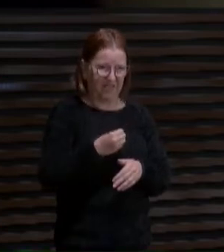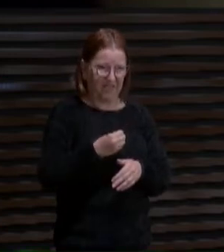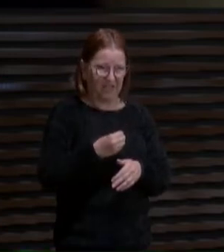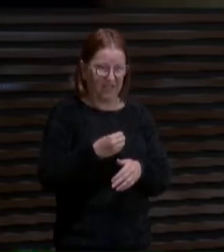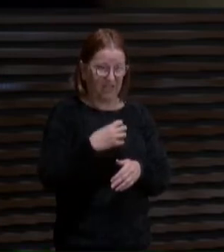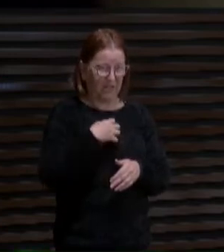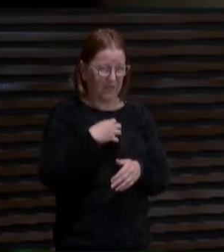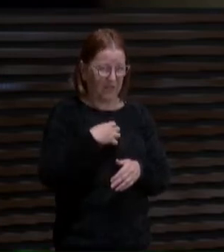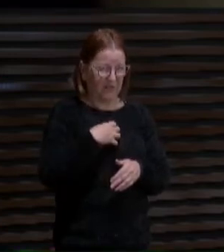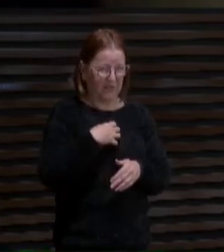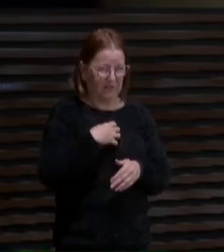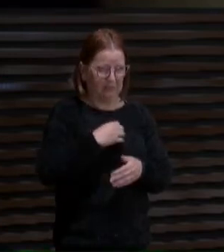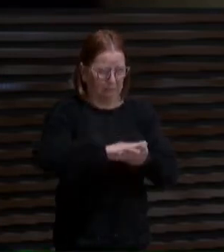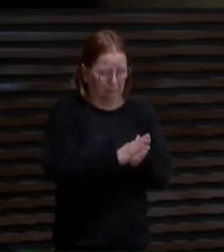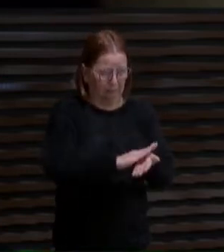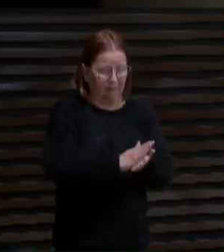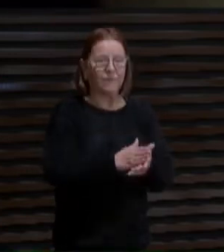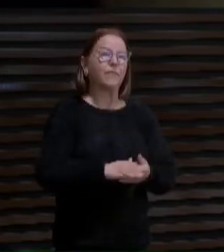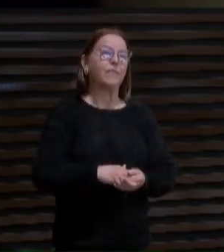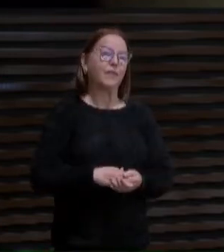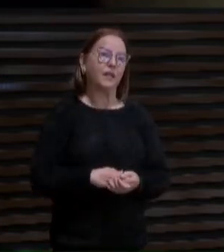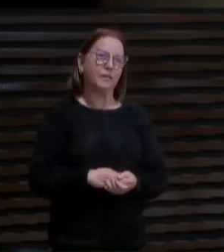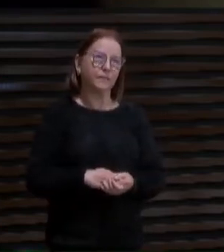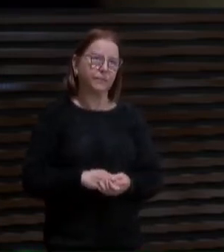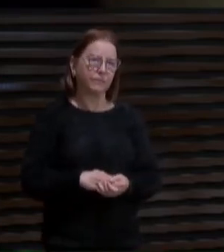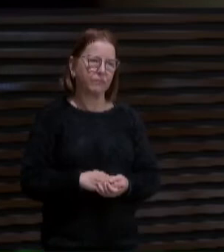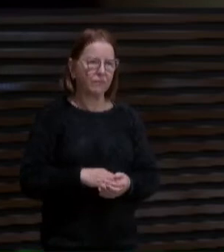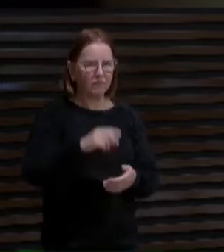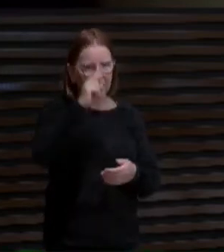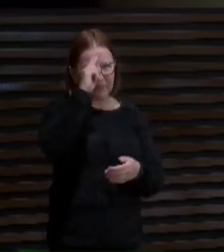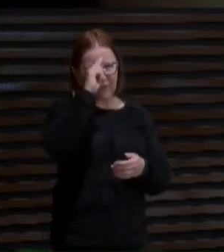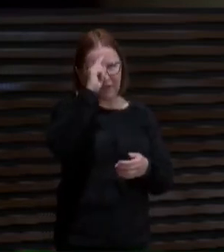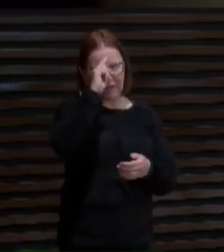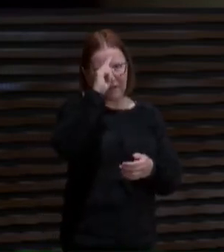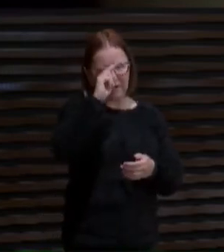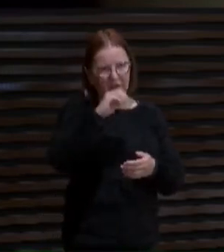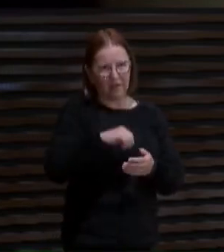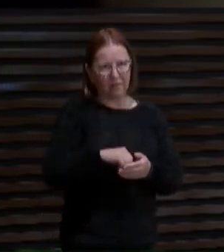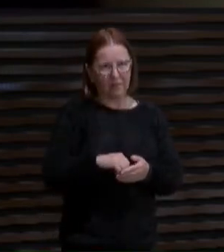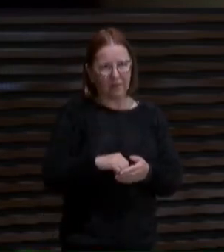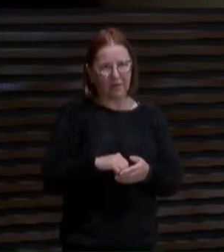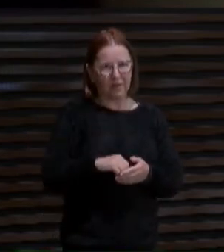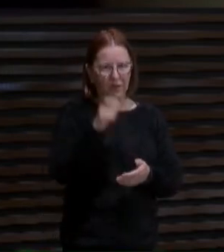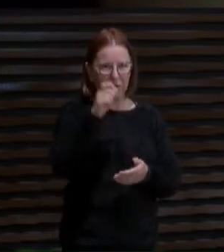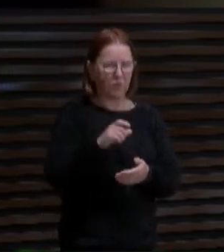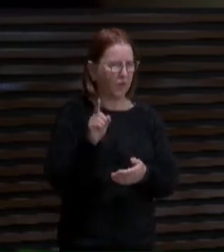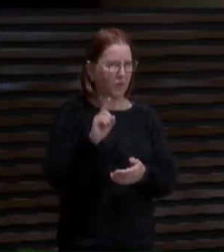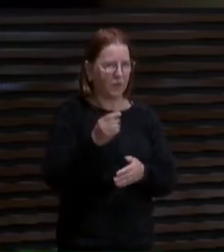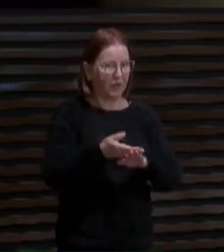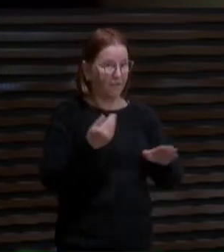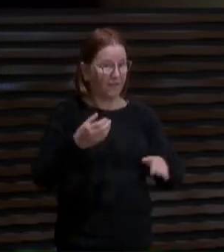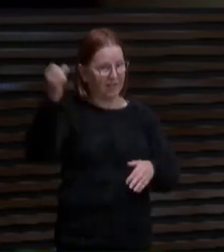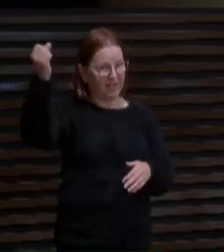daquele que o escritor aos hebreus disse que o irmão não seja falso que ele não Se separe da Graça de Deus e